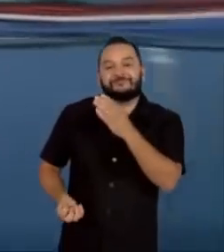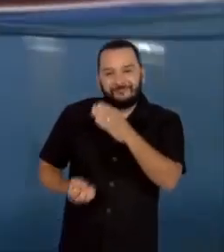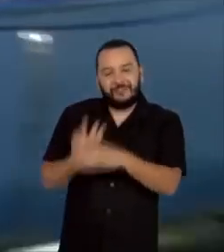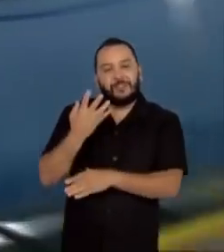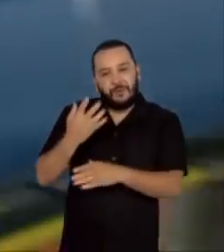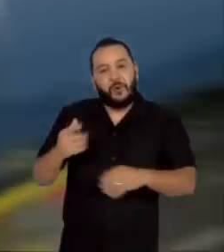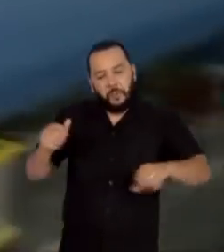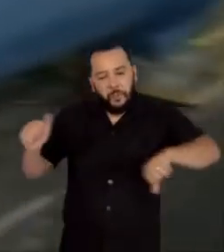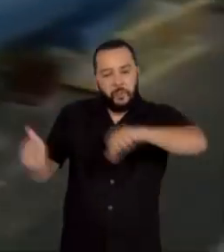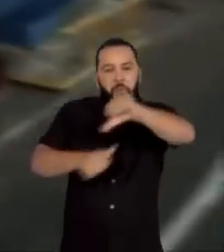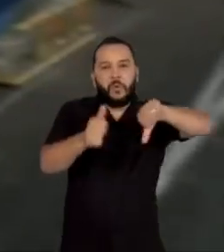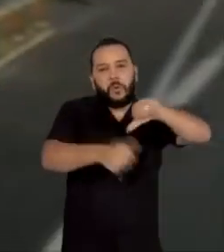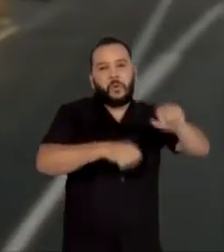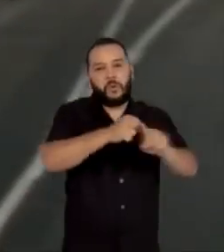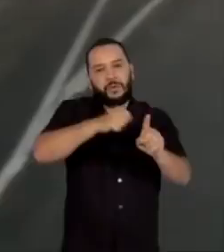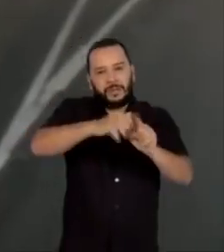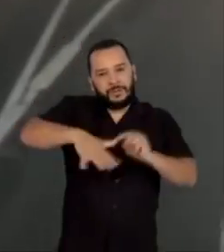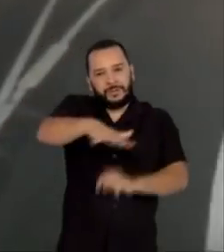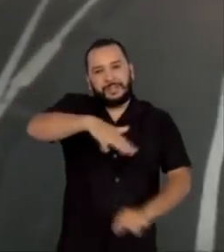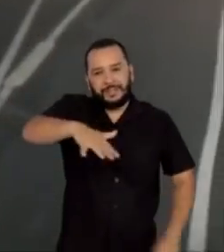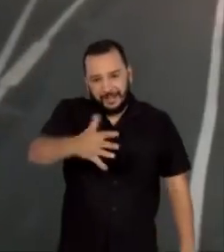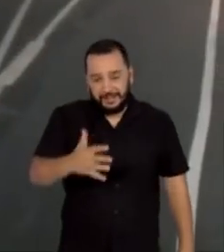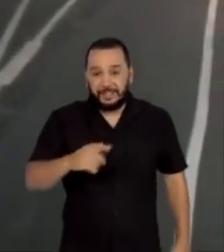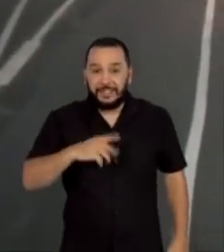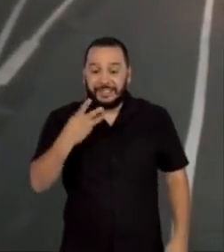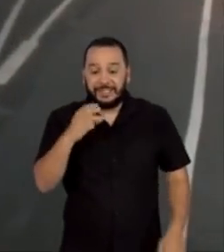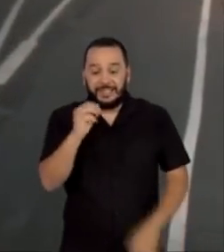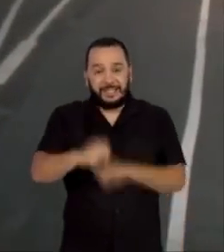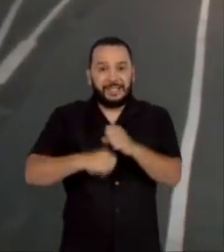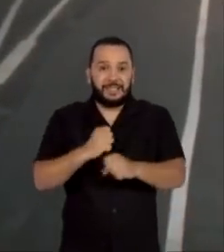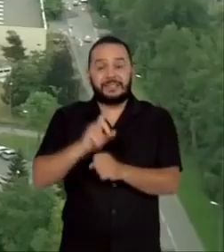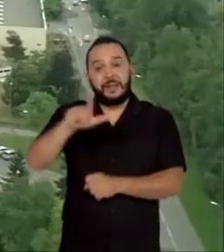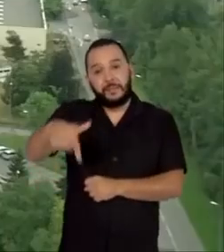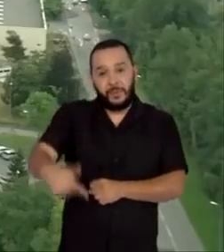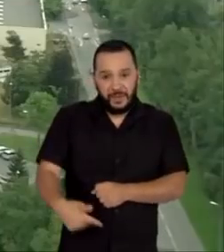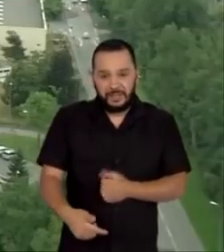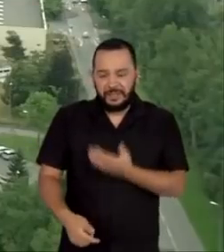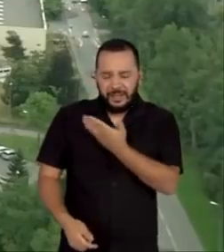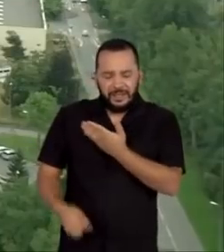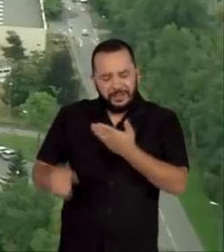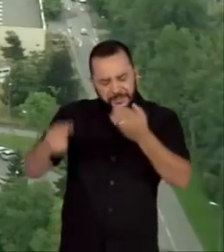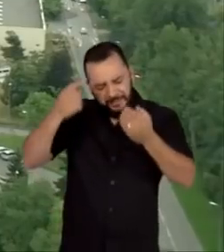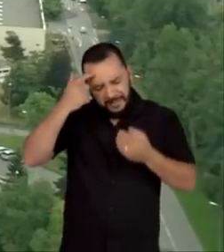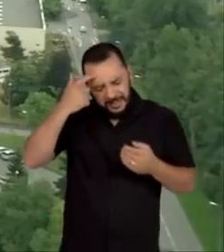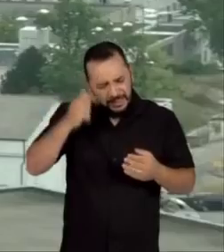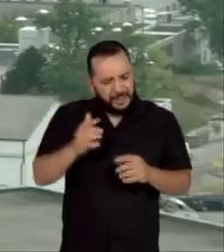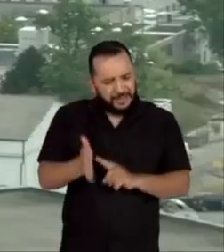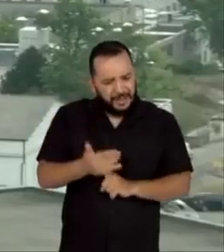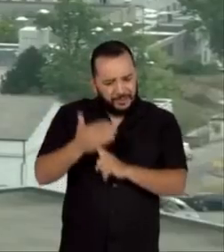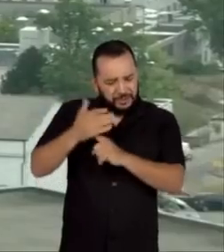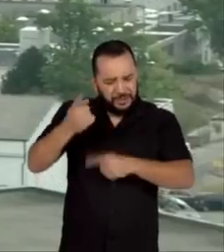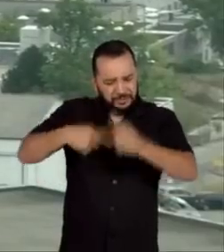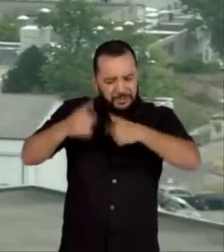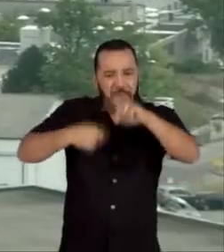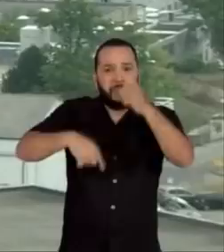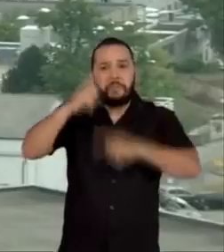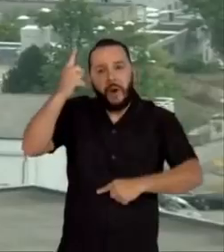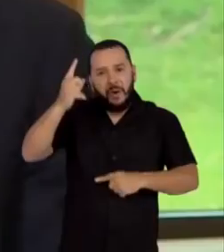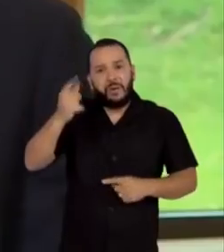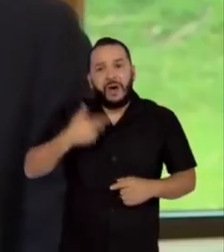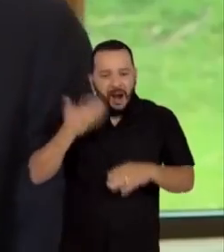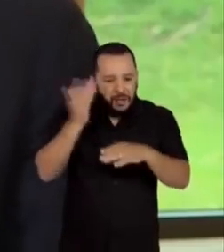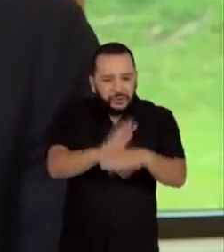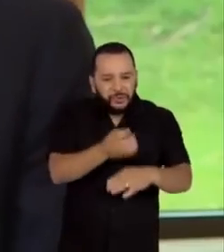moderna em suas mais variadas dimensões. 30 anos depois, Berners-Lee diz que a tecnologia revolucionária não é mais uma força para o